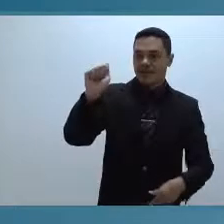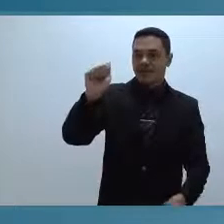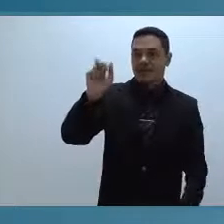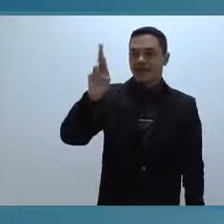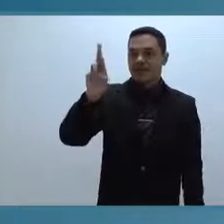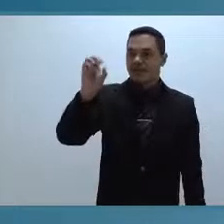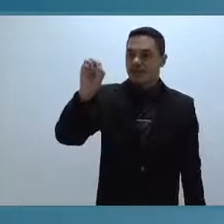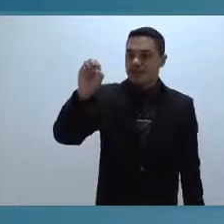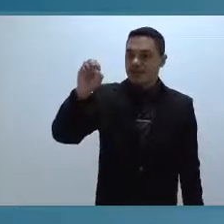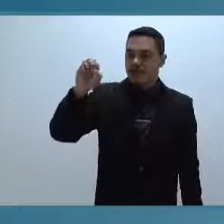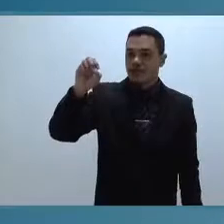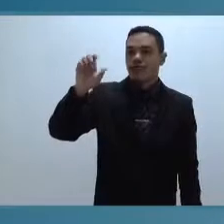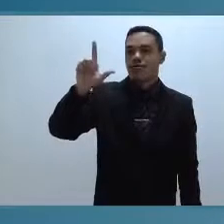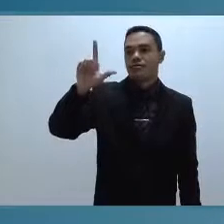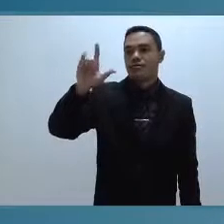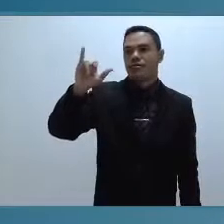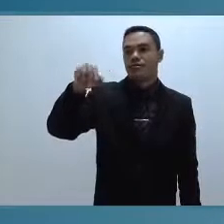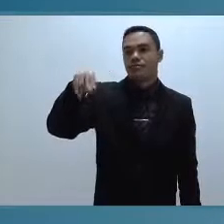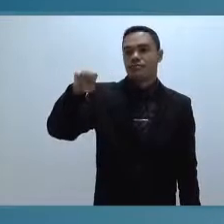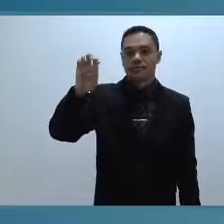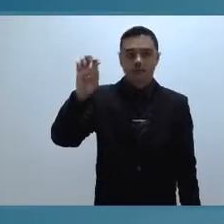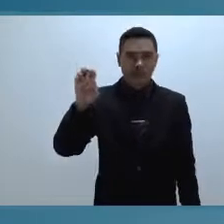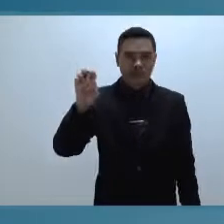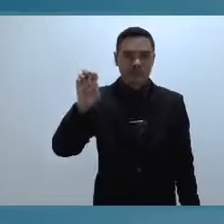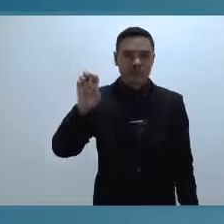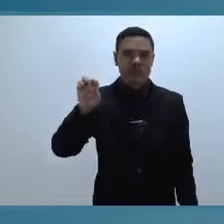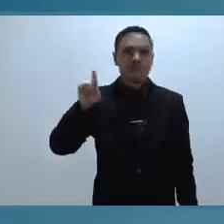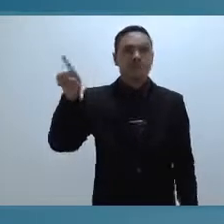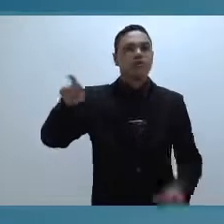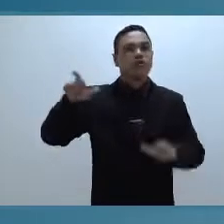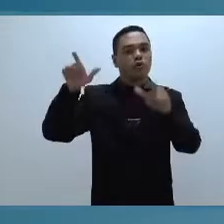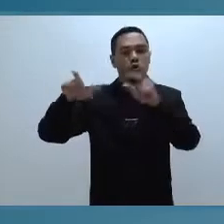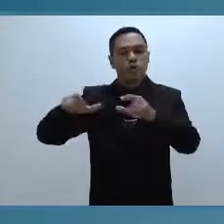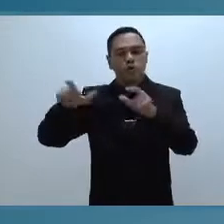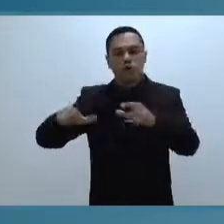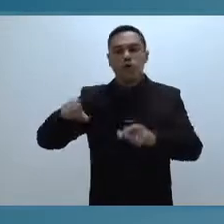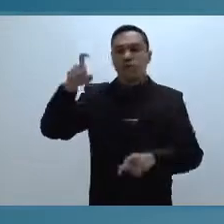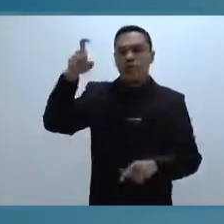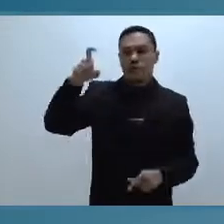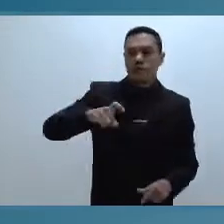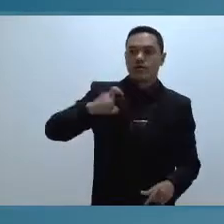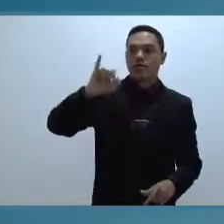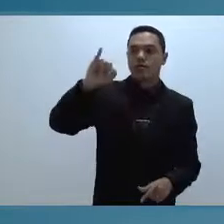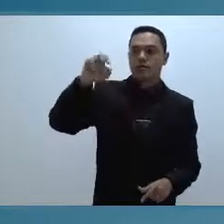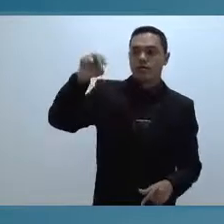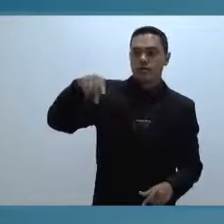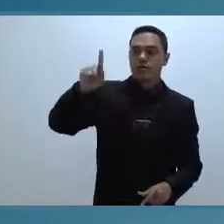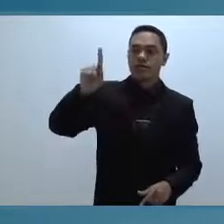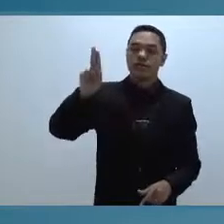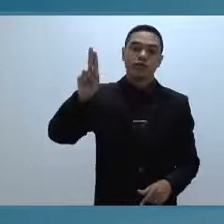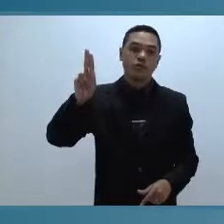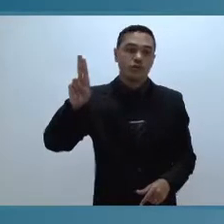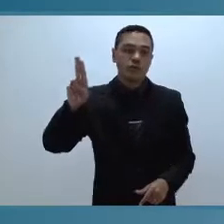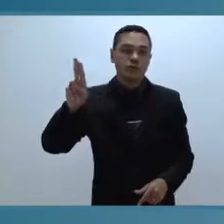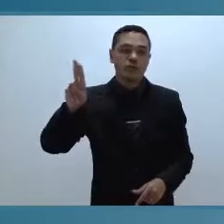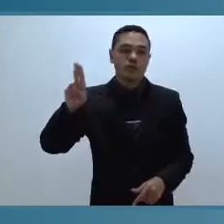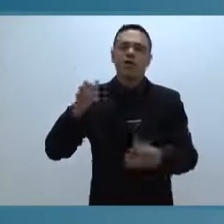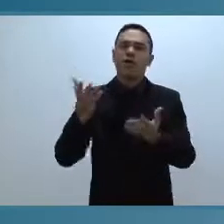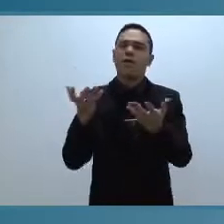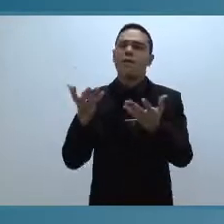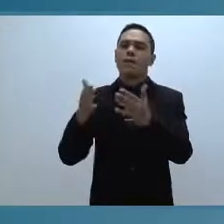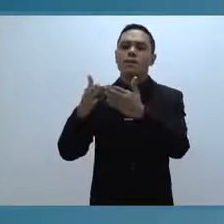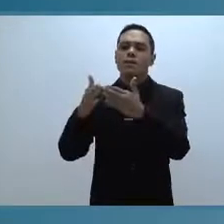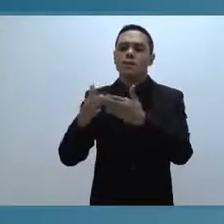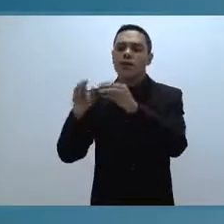Fórum da Comarca de Vitória do Xingu, por meio do qual solicita autorização para residir no município de Altamira,